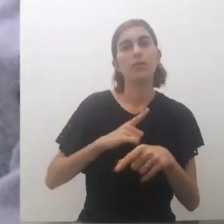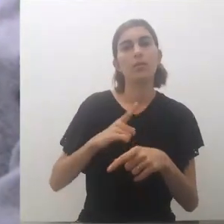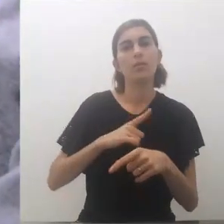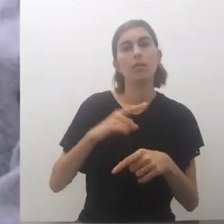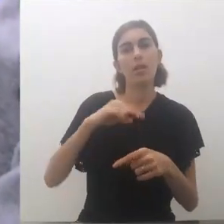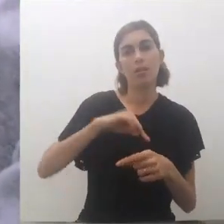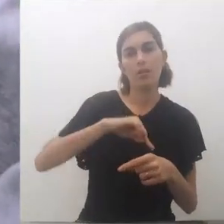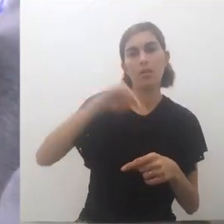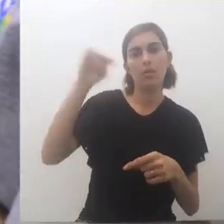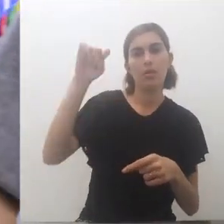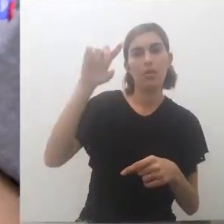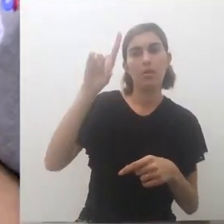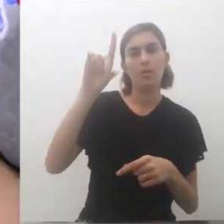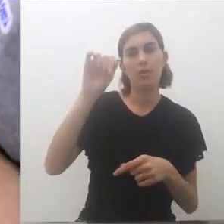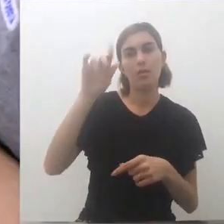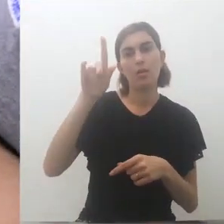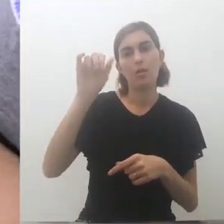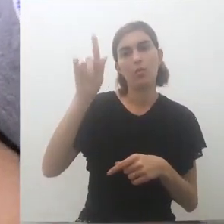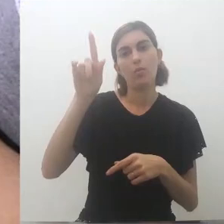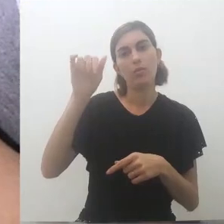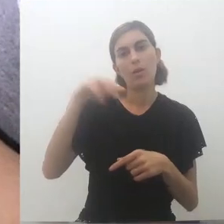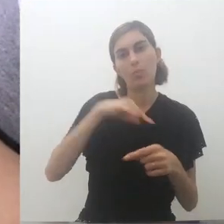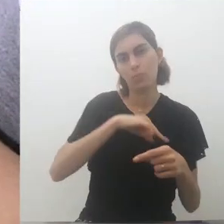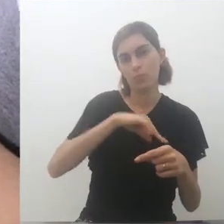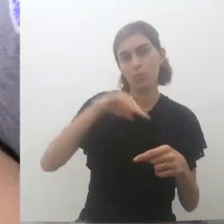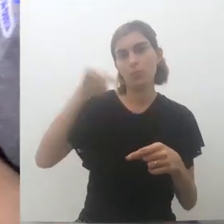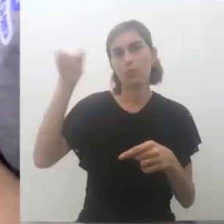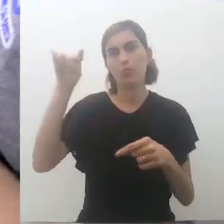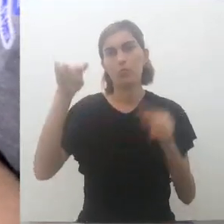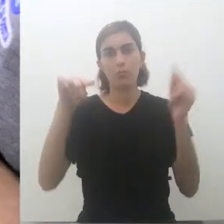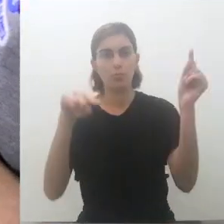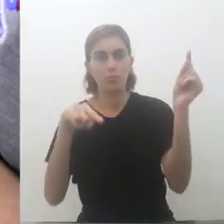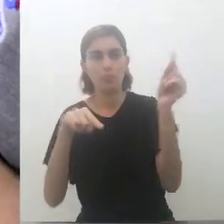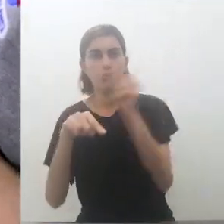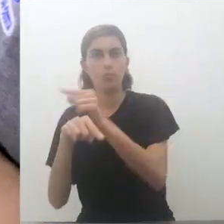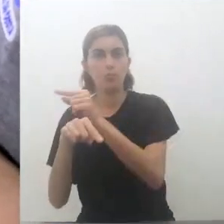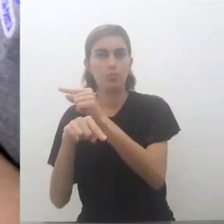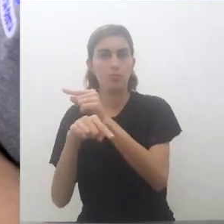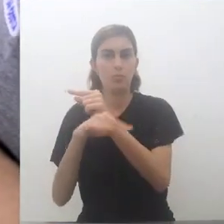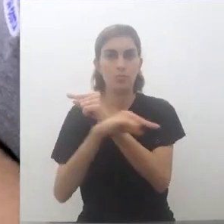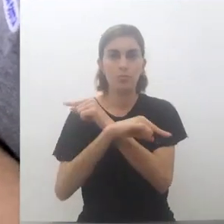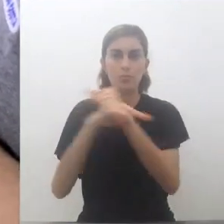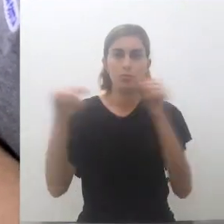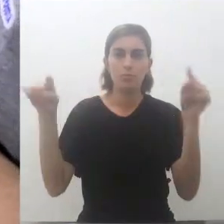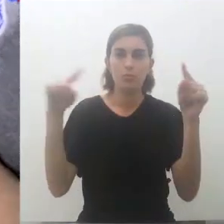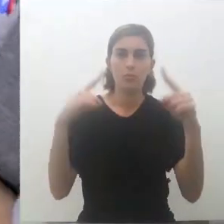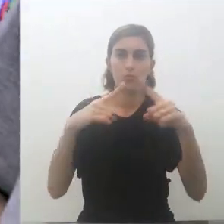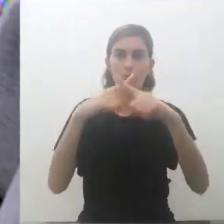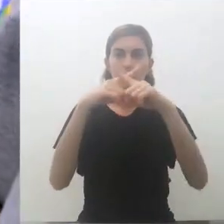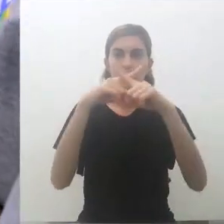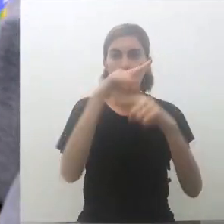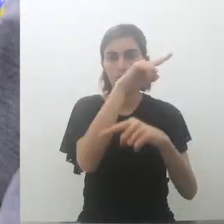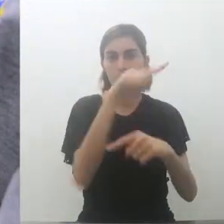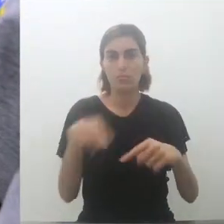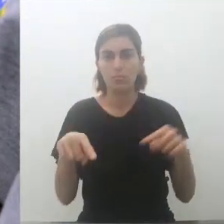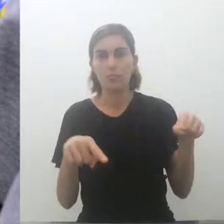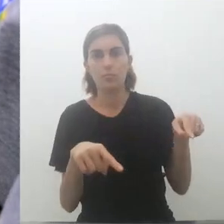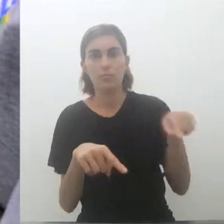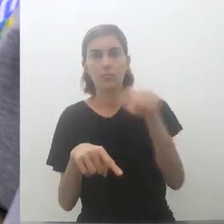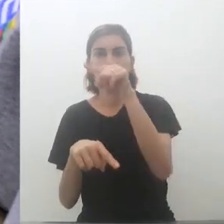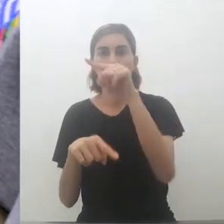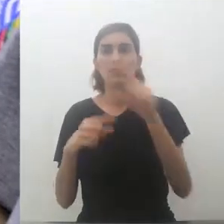diagonal, que você tem duas linhas diagonais que se cruzam aqui mais ao topo, com